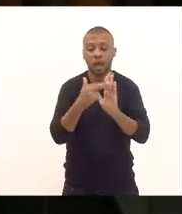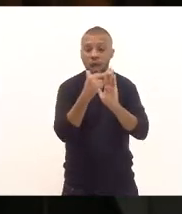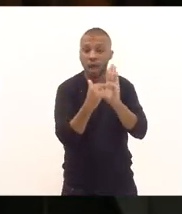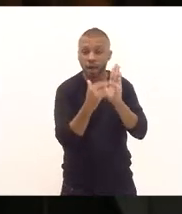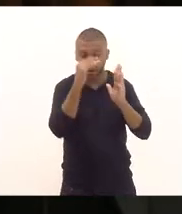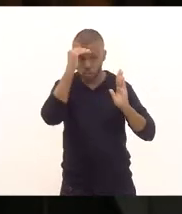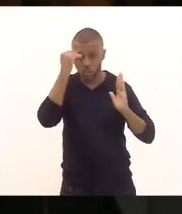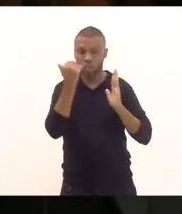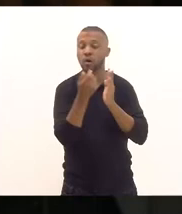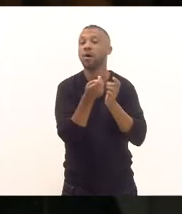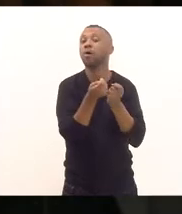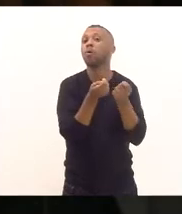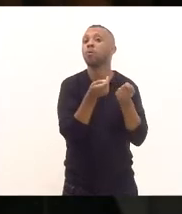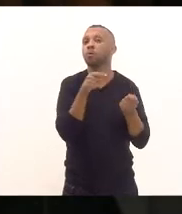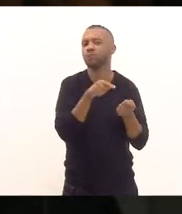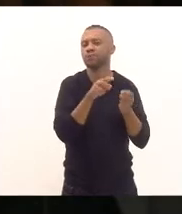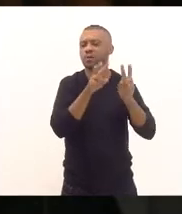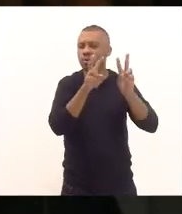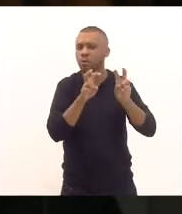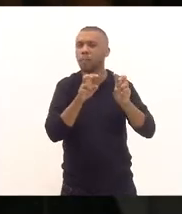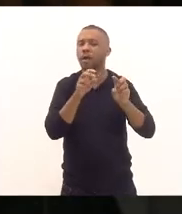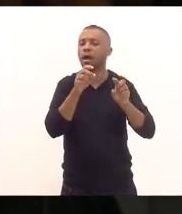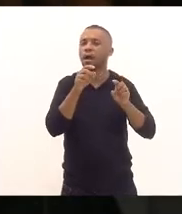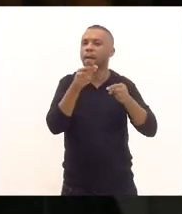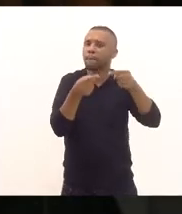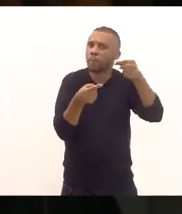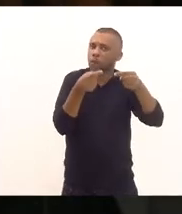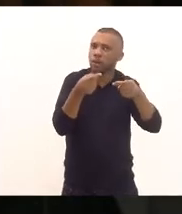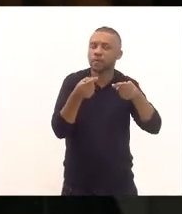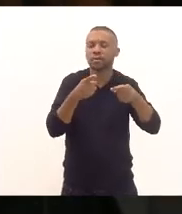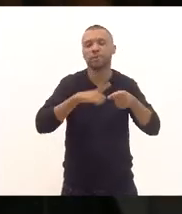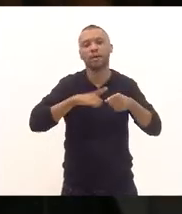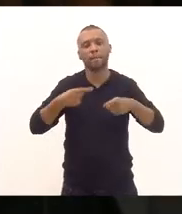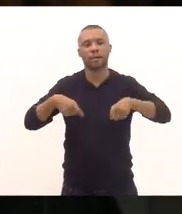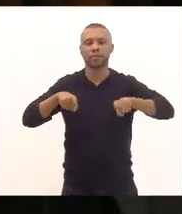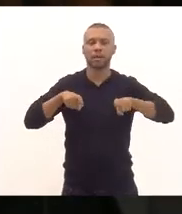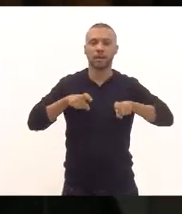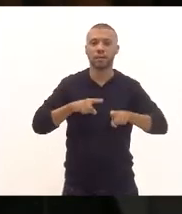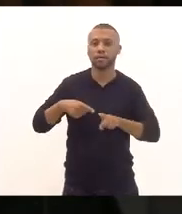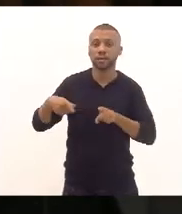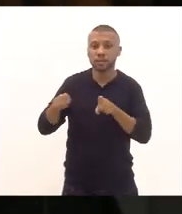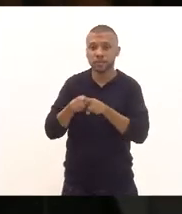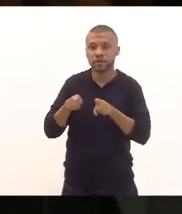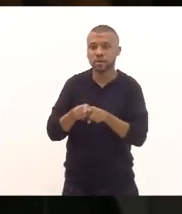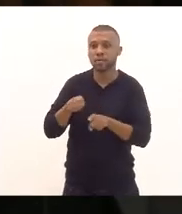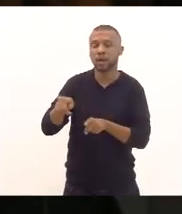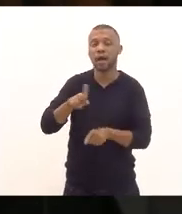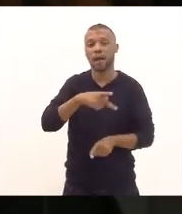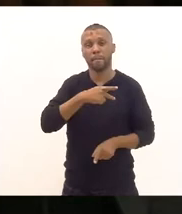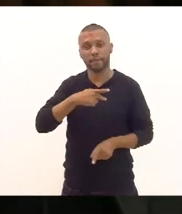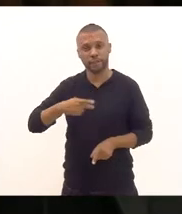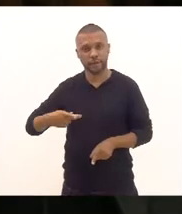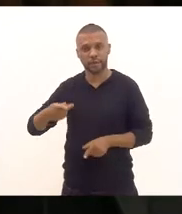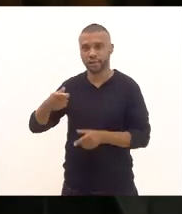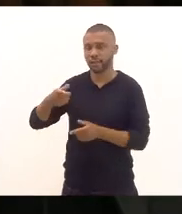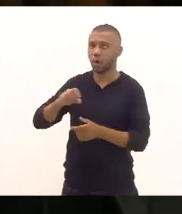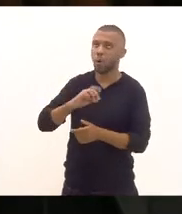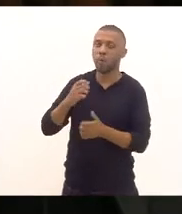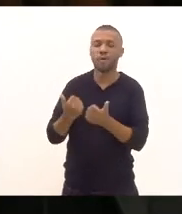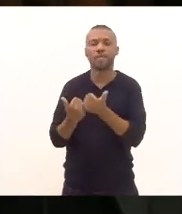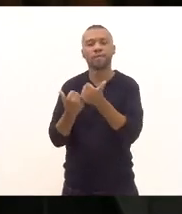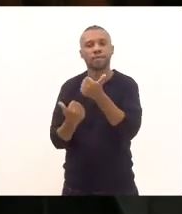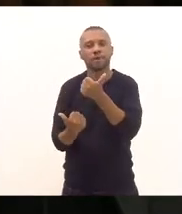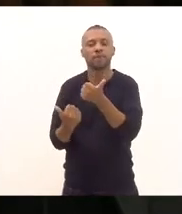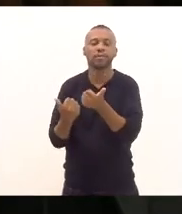relação e a políticos com mandato EA Presidente ou vice-presidente